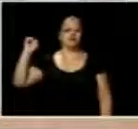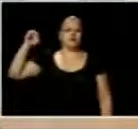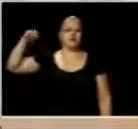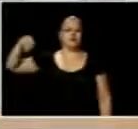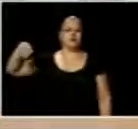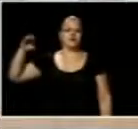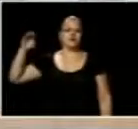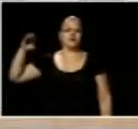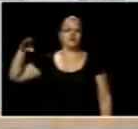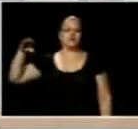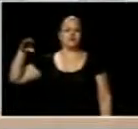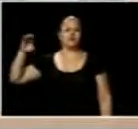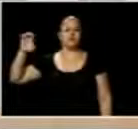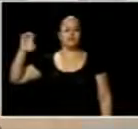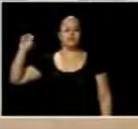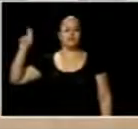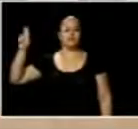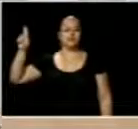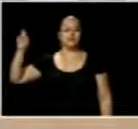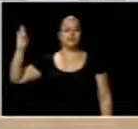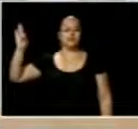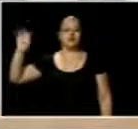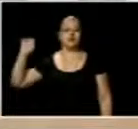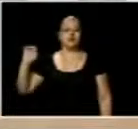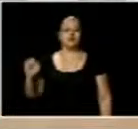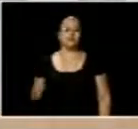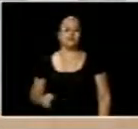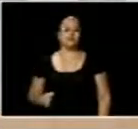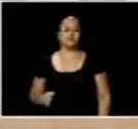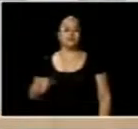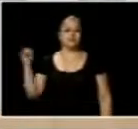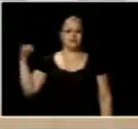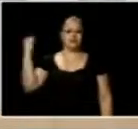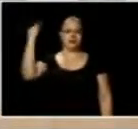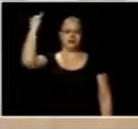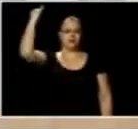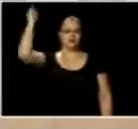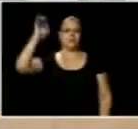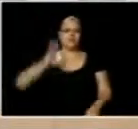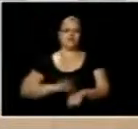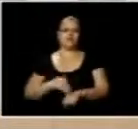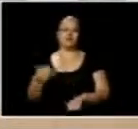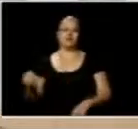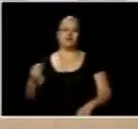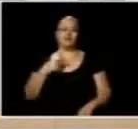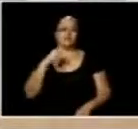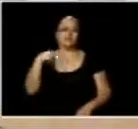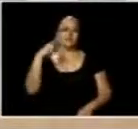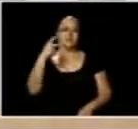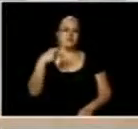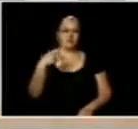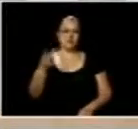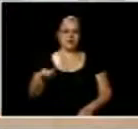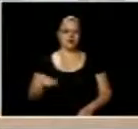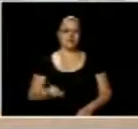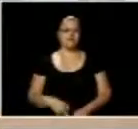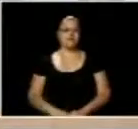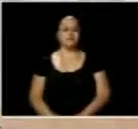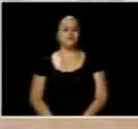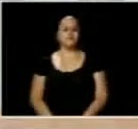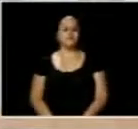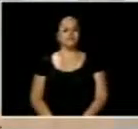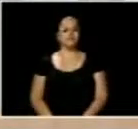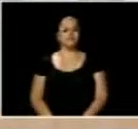Marquinhos Meirelles já, em outras oportunidades, que foi uma pessoa, um colaborador, voluntário, que tem ajudado muito nessas tarefas. Ele tem o